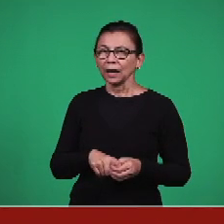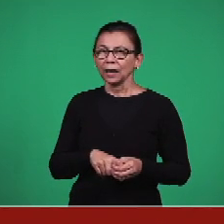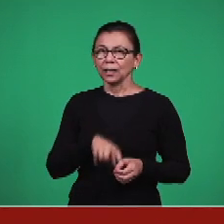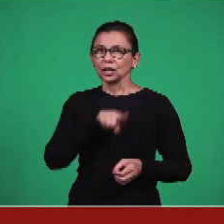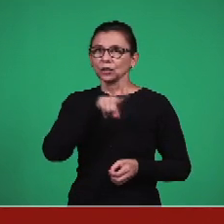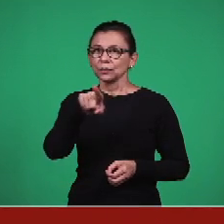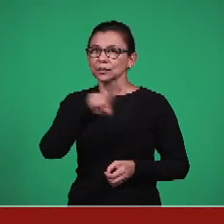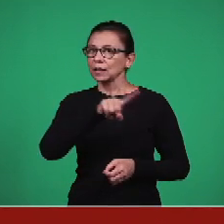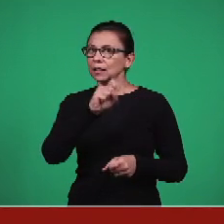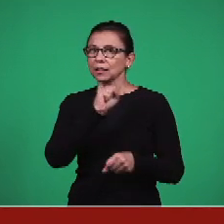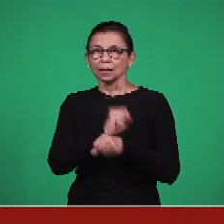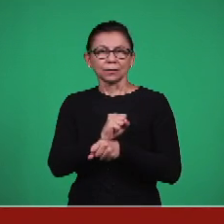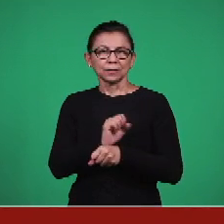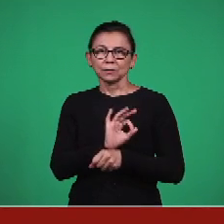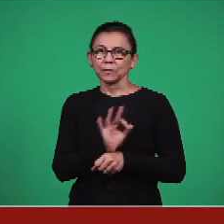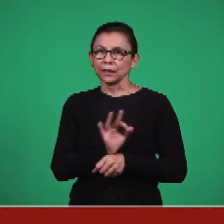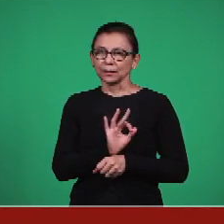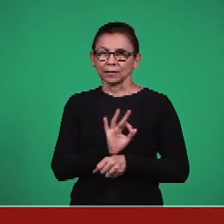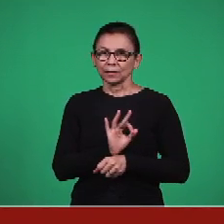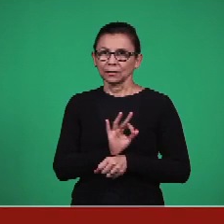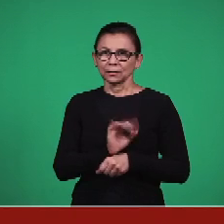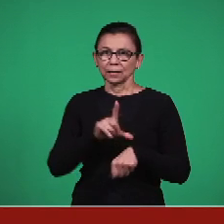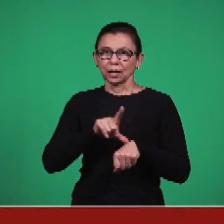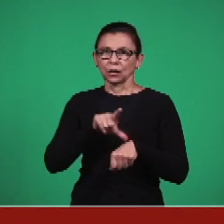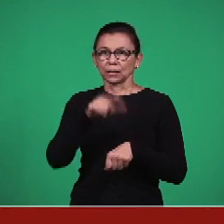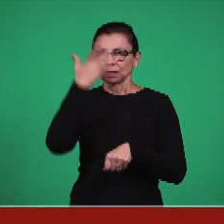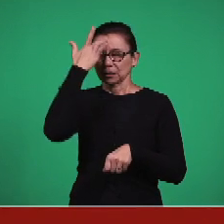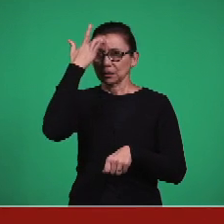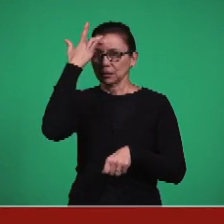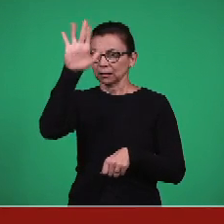numa hora que ele não sabe.